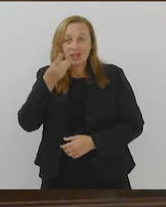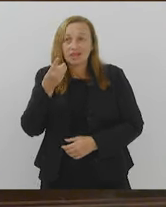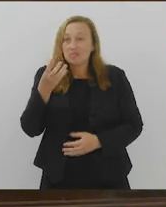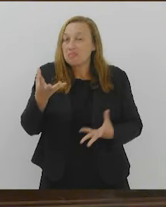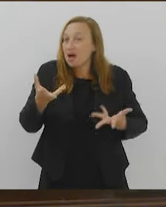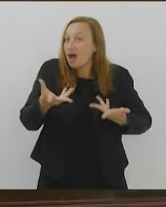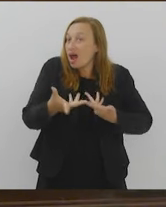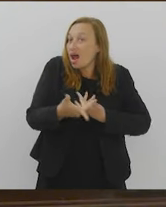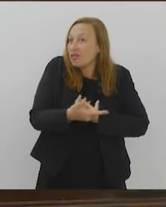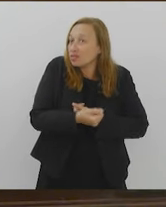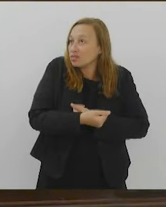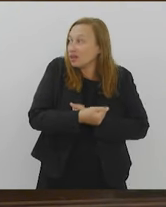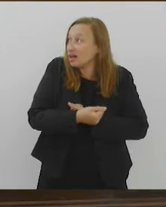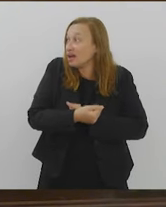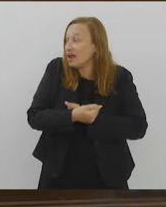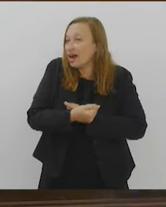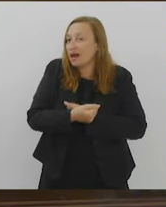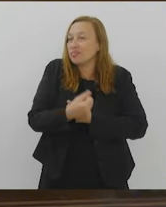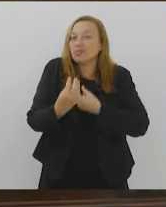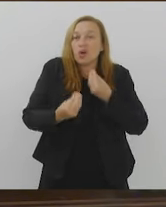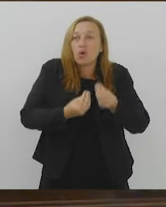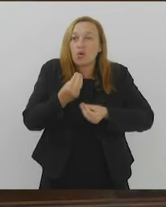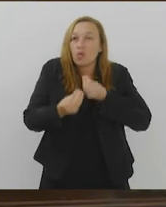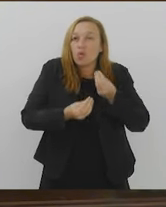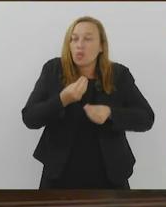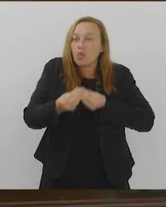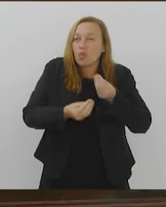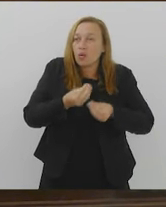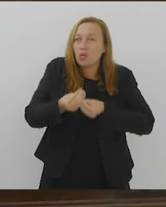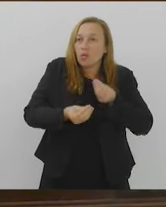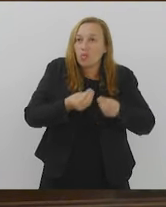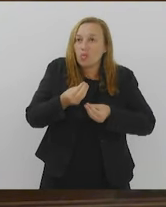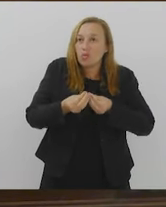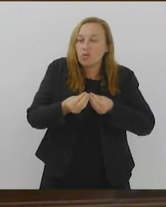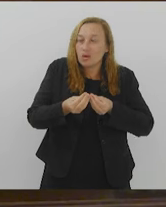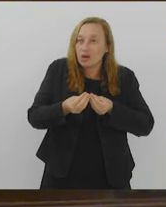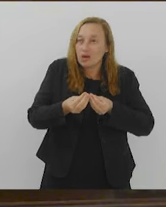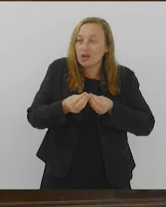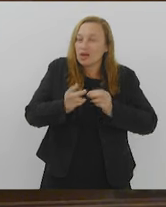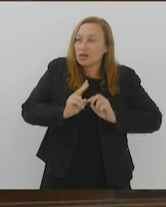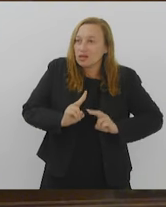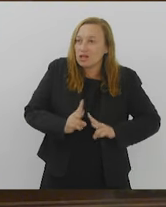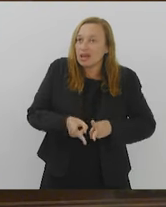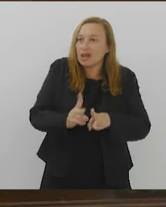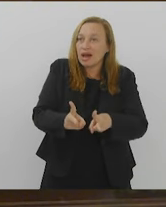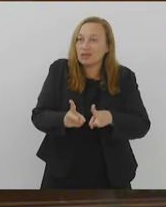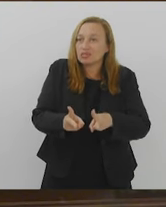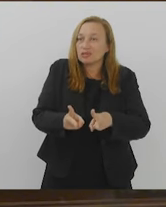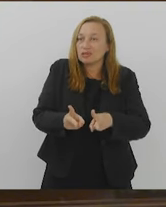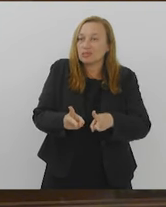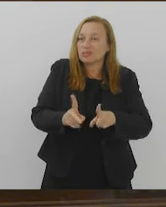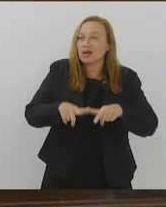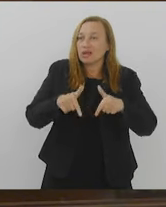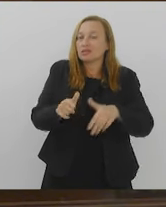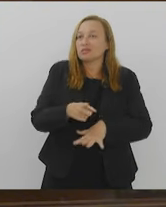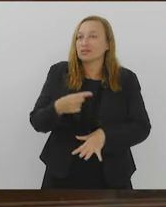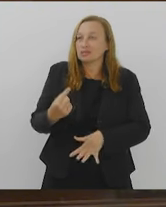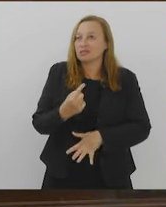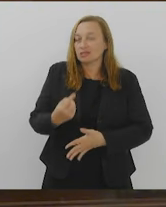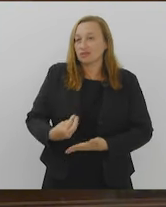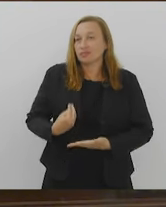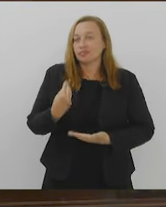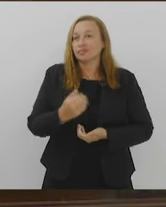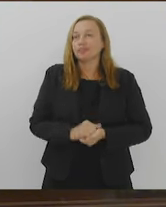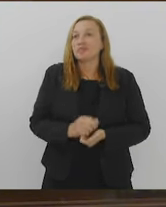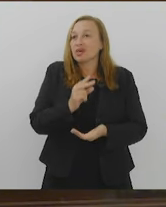impressionante, como ele foi vibrante e continua sendo nas nossas vidas.